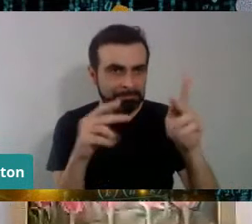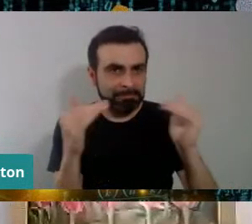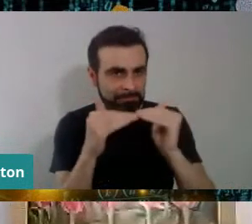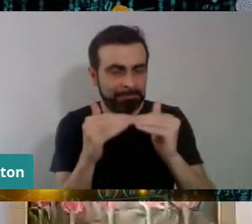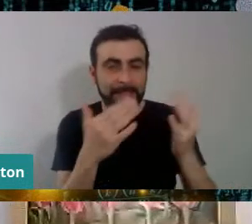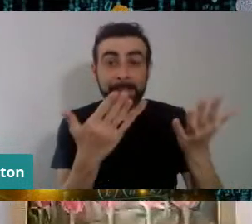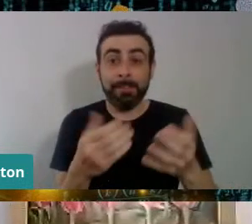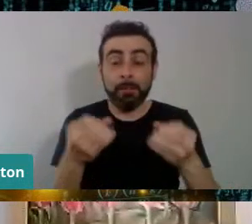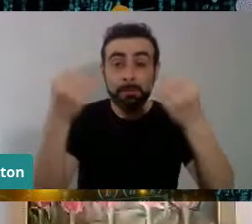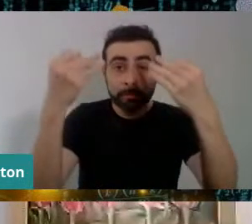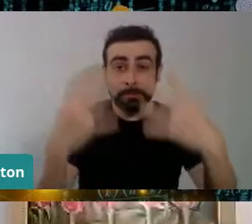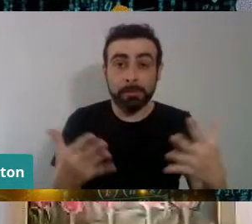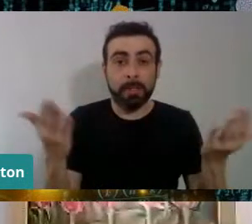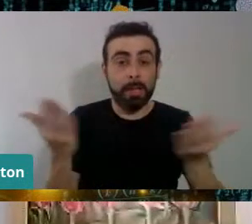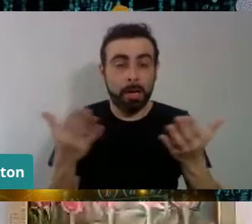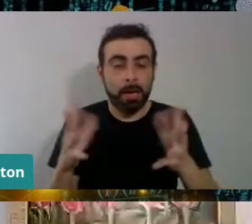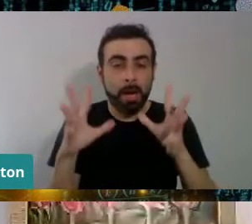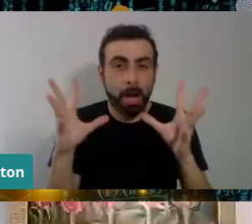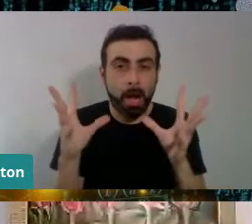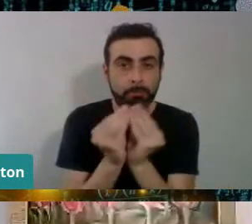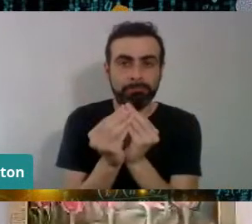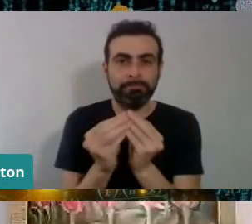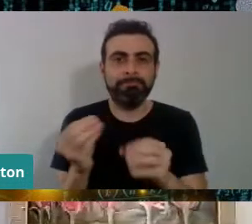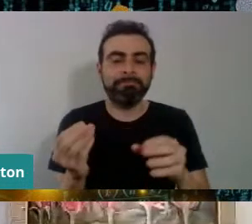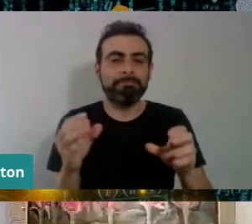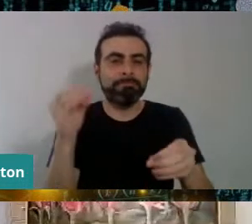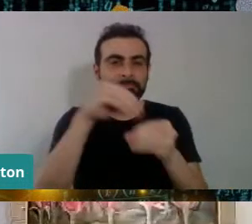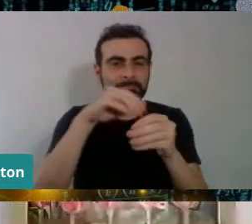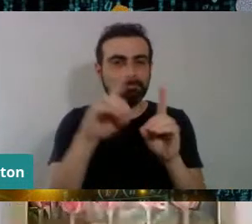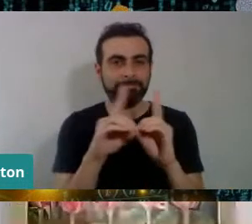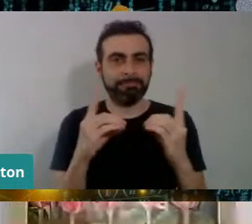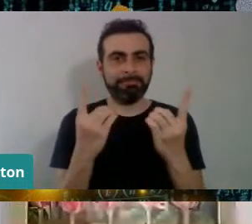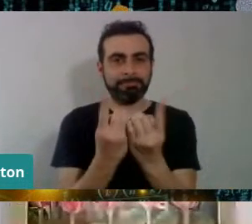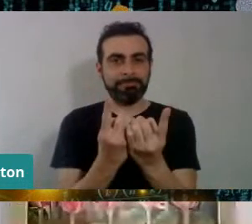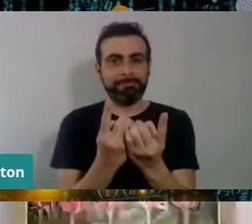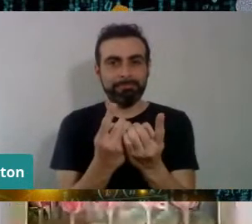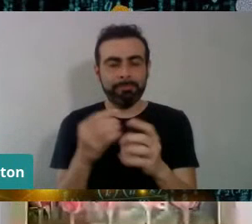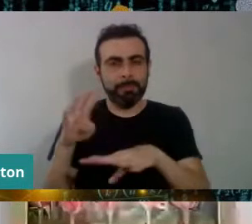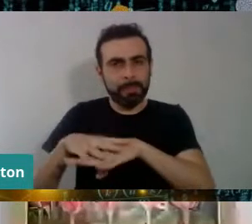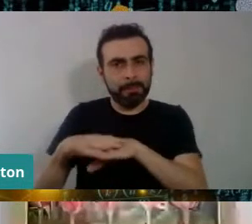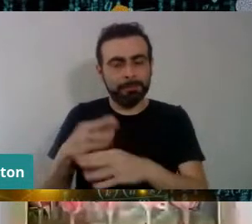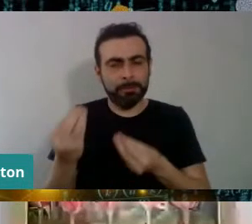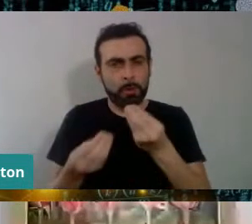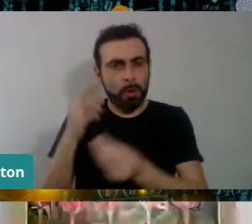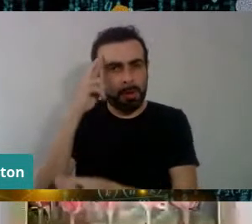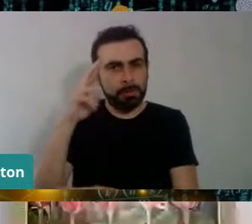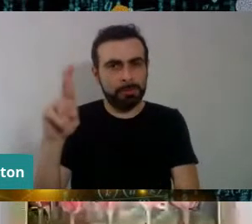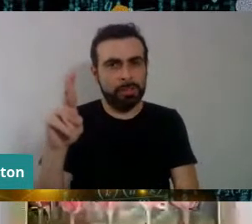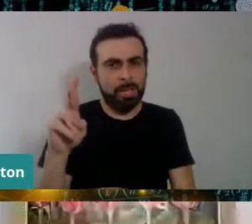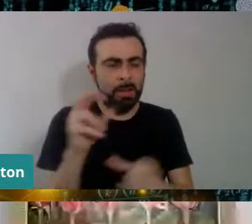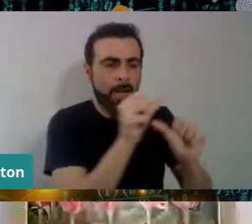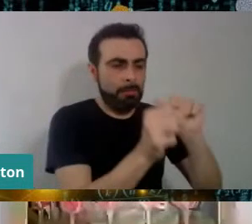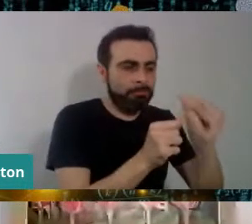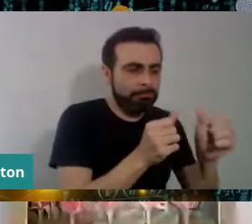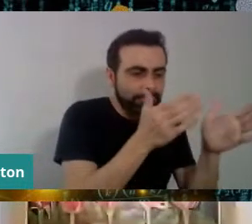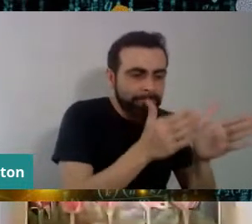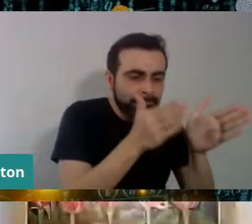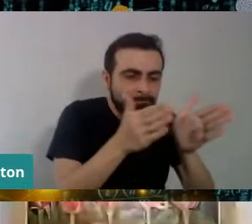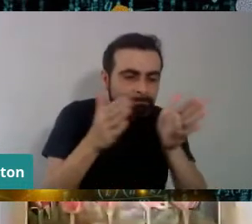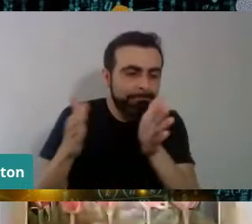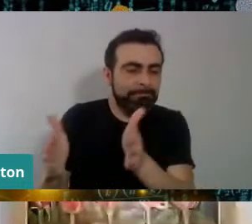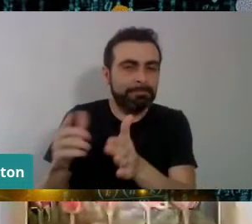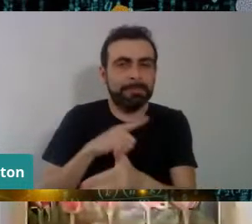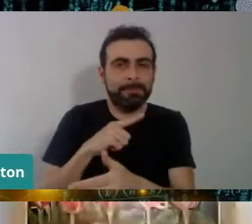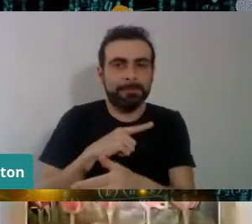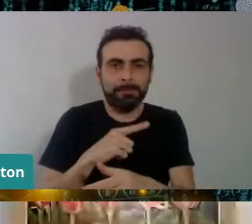Eu estava falando aqui do departamento de matemática, que a gente revezava a chefia de matemática, né? Cada mandato, né? A